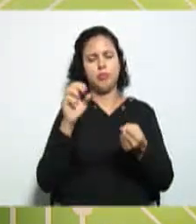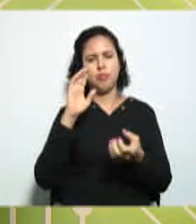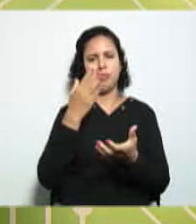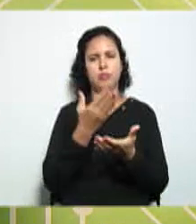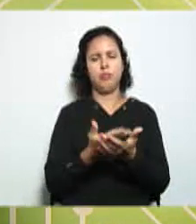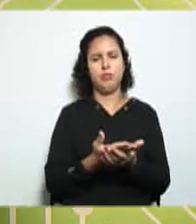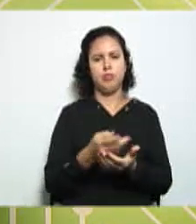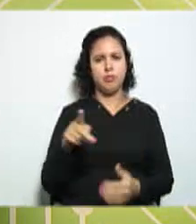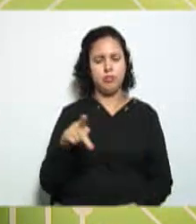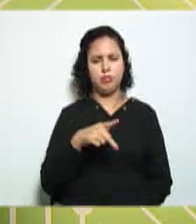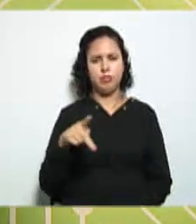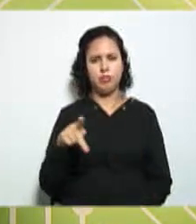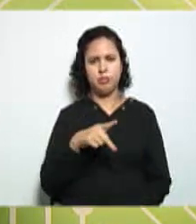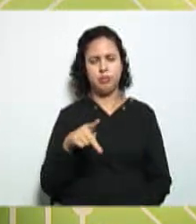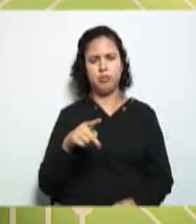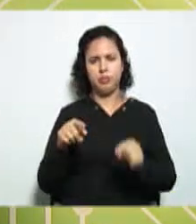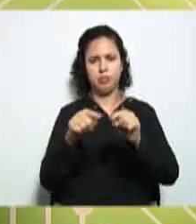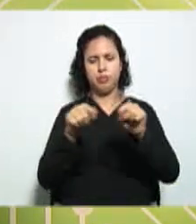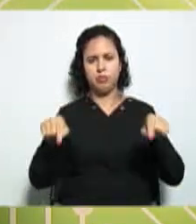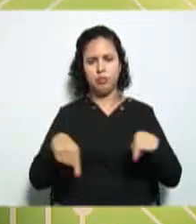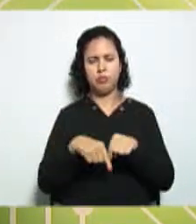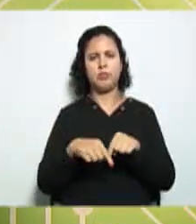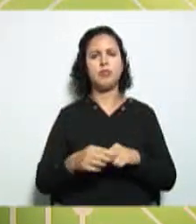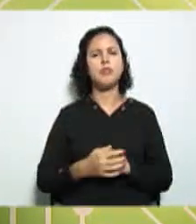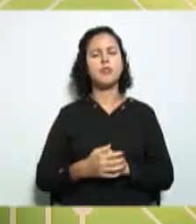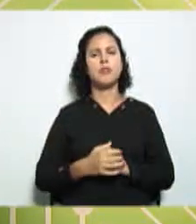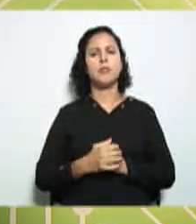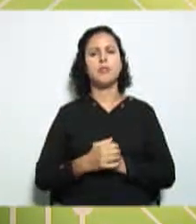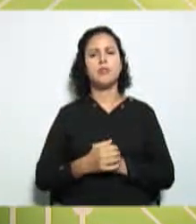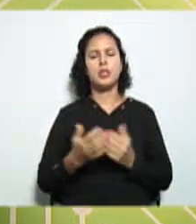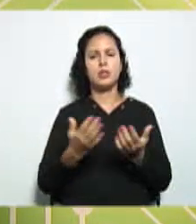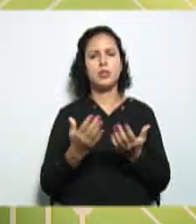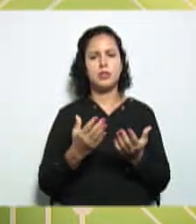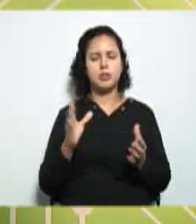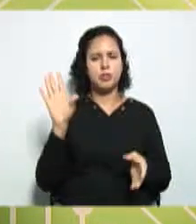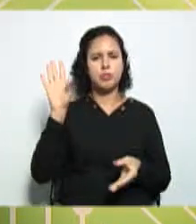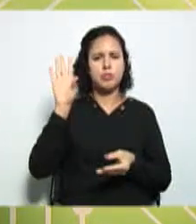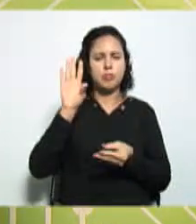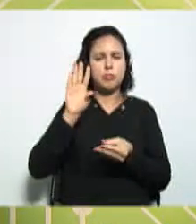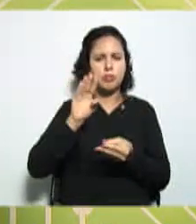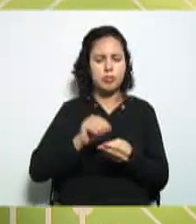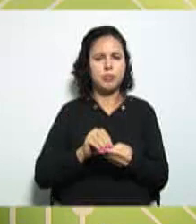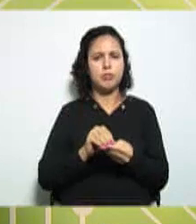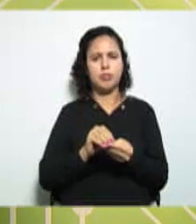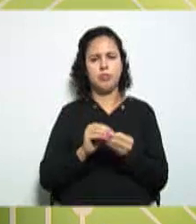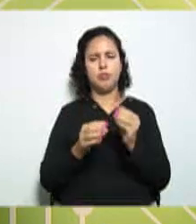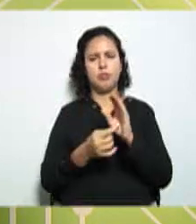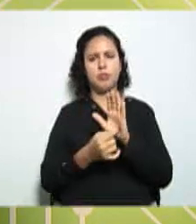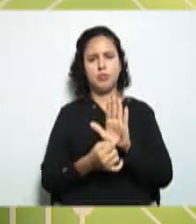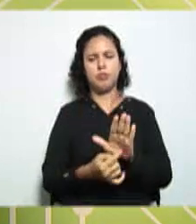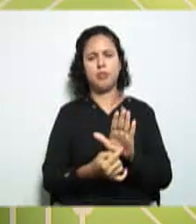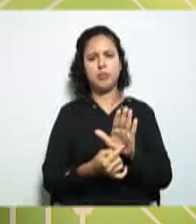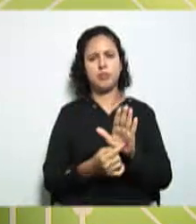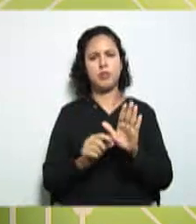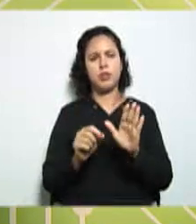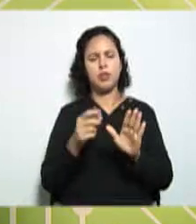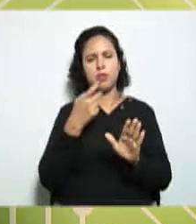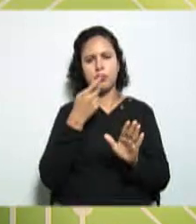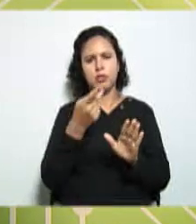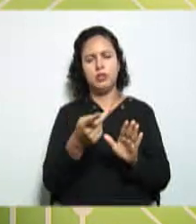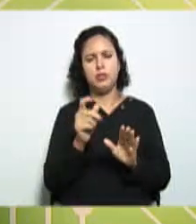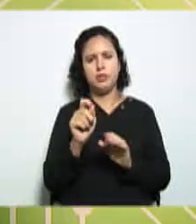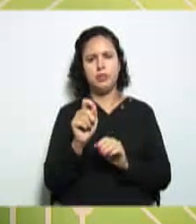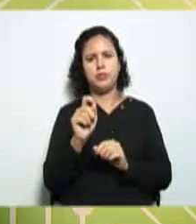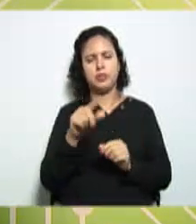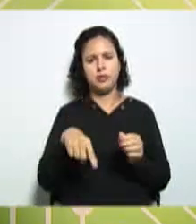cada professor com a sua turma. Agora a gente quer fazer um resumo, né, do que nós apresentamos aqui e falar também um